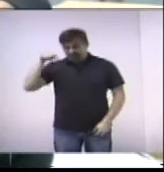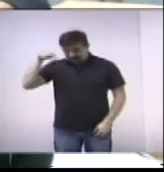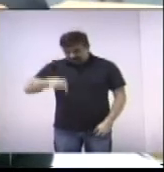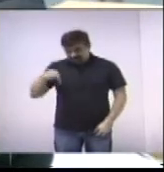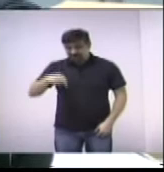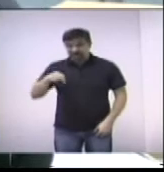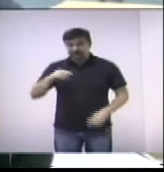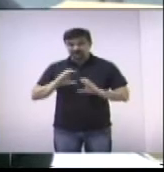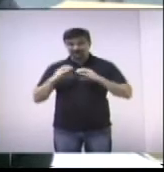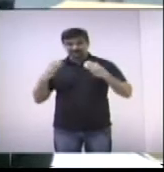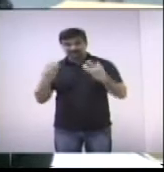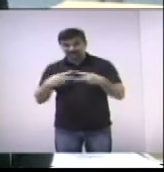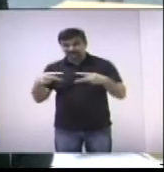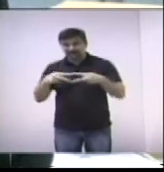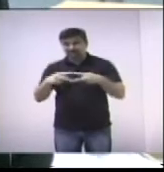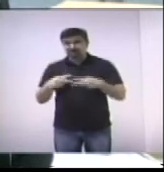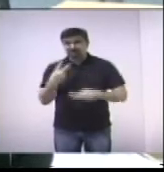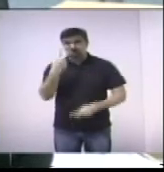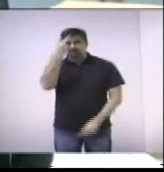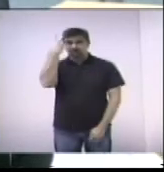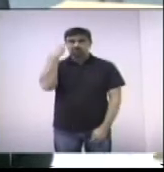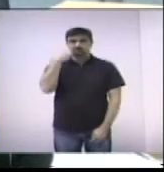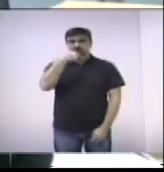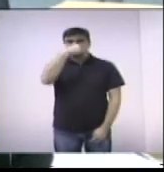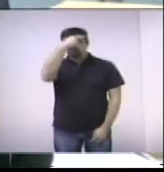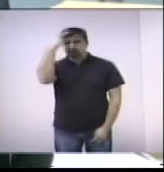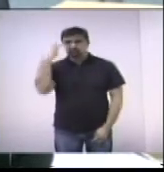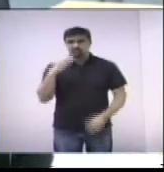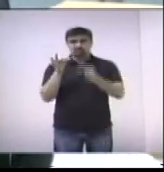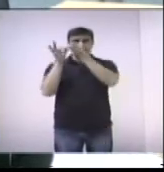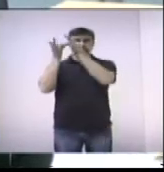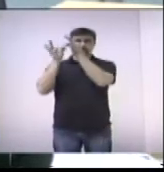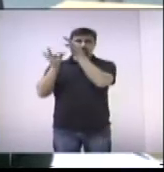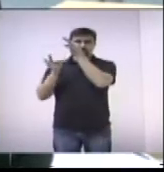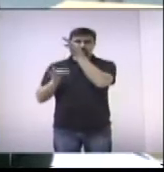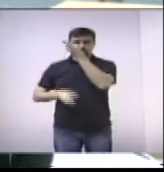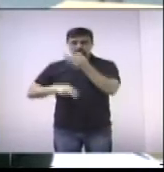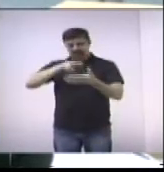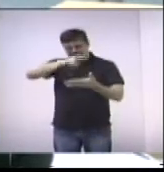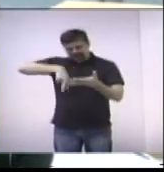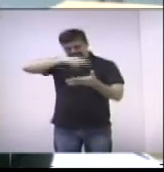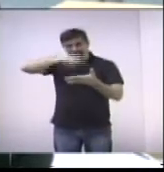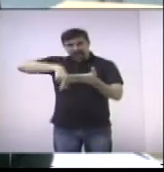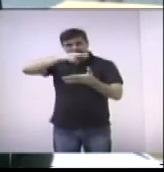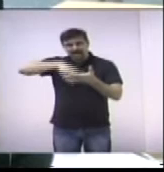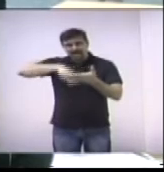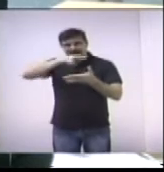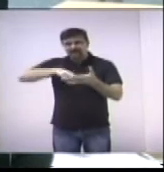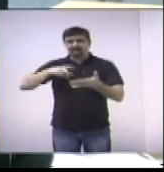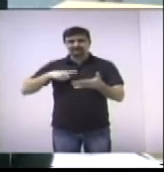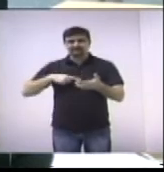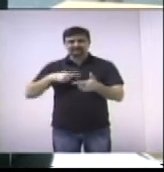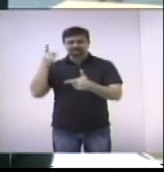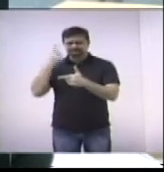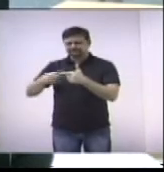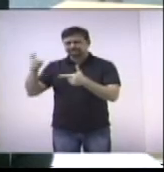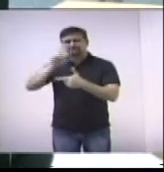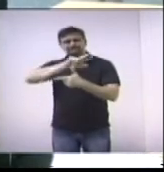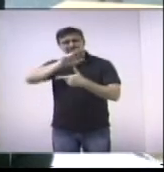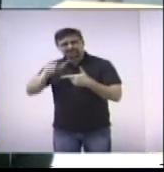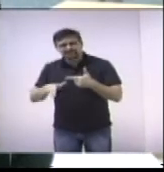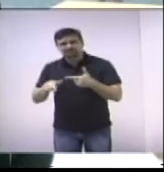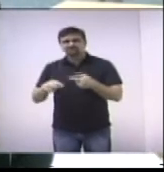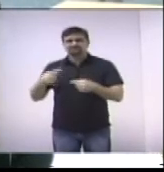engano, 2 horas para ler uma denúncia, né? A cidade com tantas coisas para